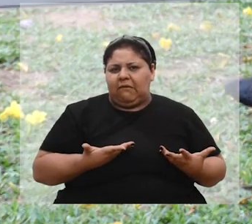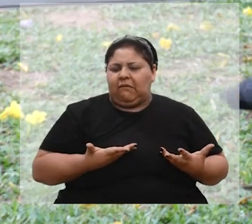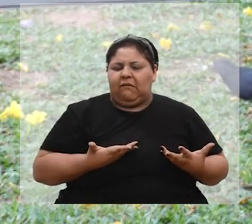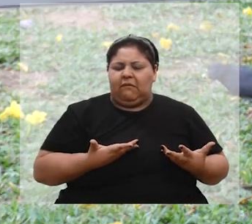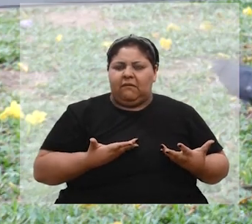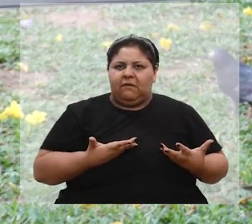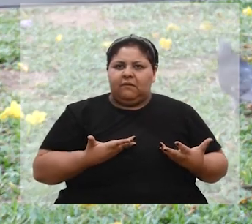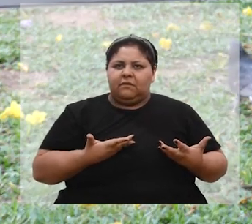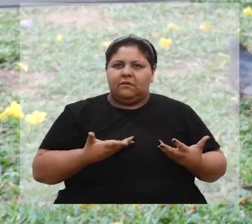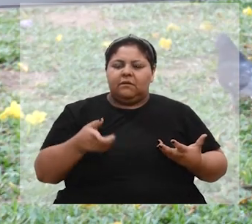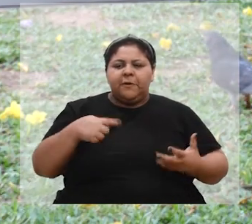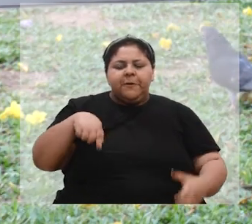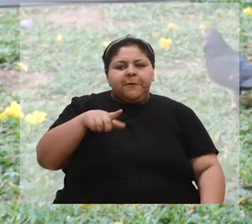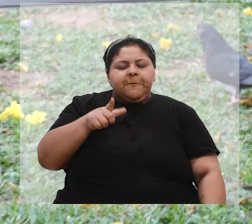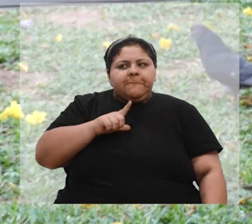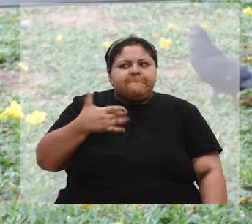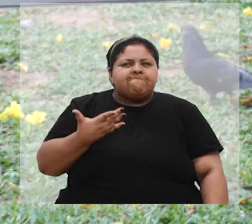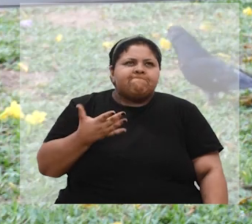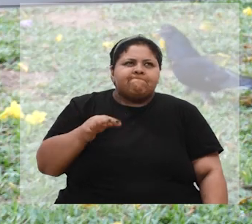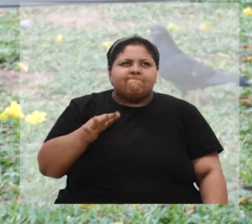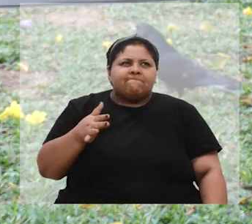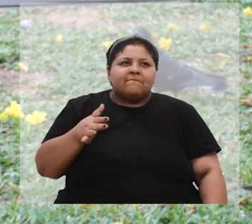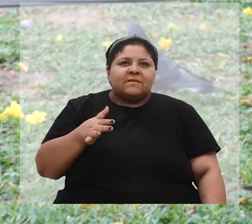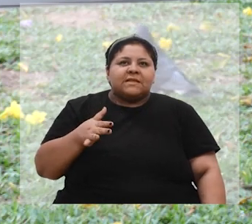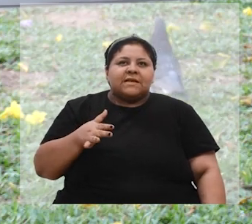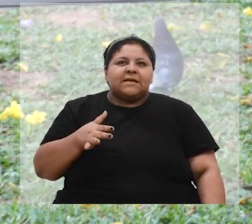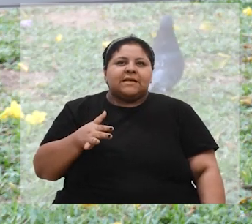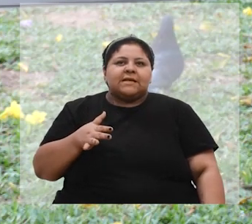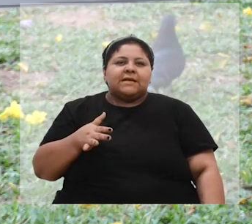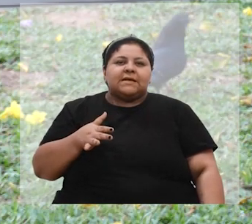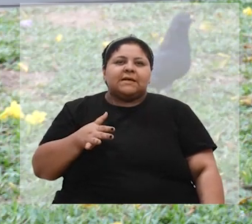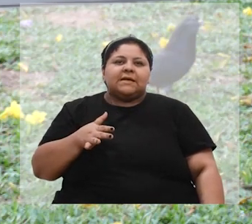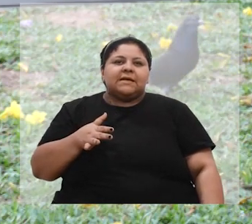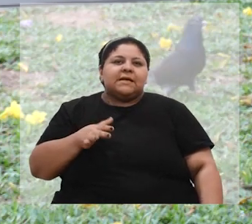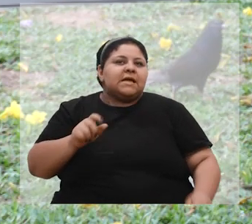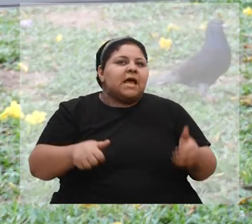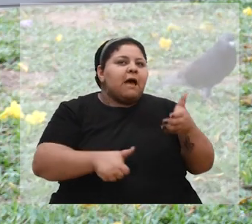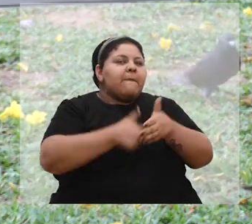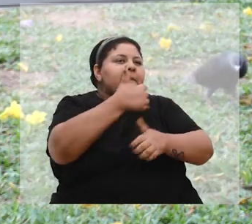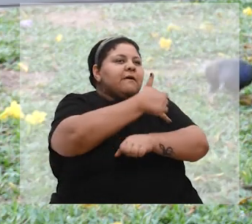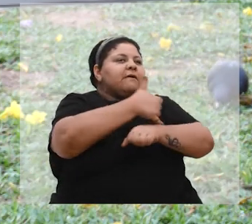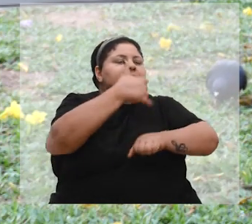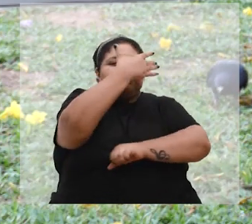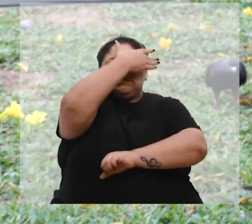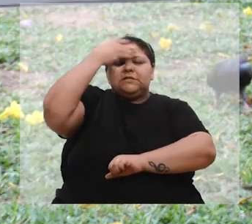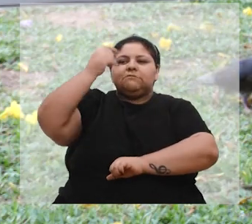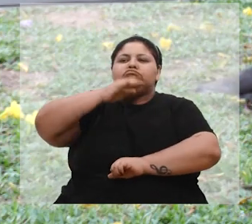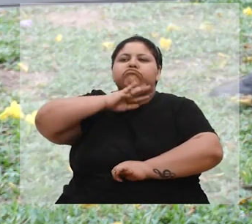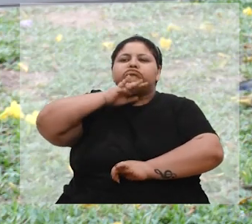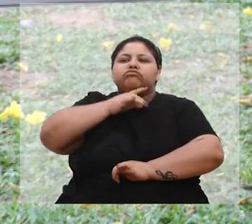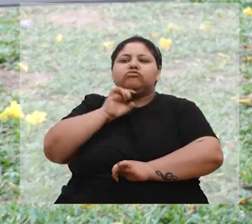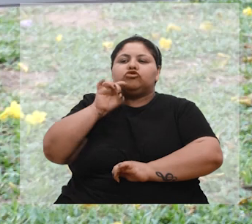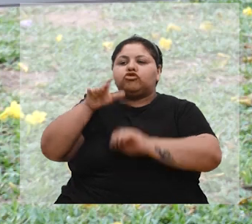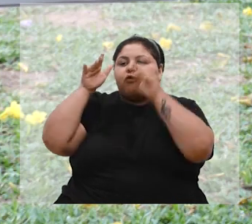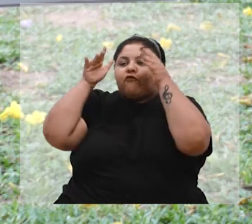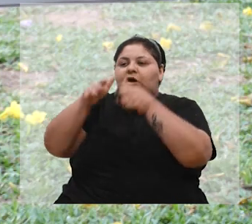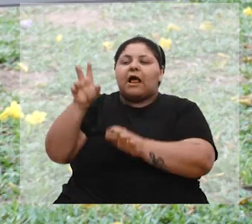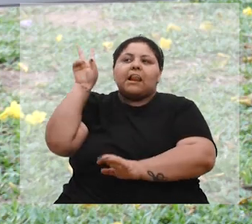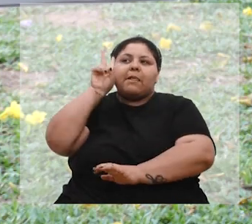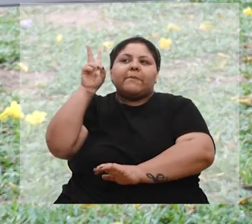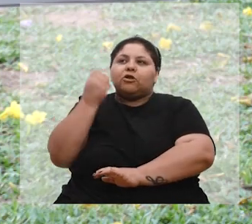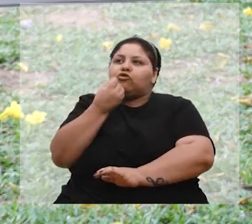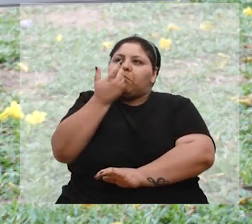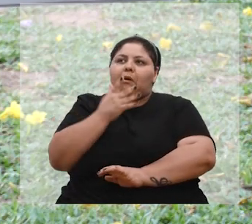qualquer relação que a gente tem, a gente tende a idealizar, passou, e aí você esquece as coisas ruins e